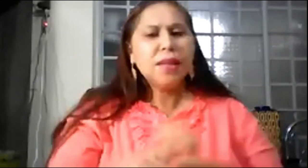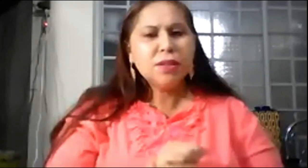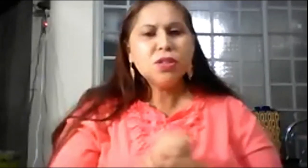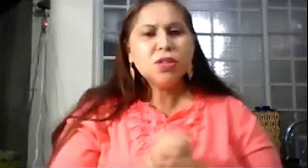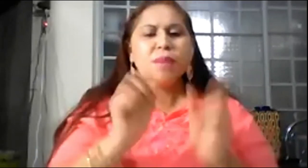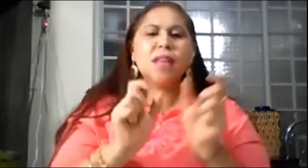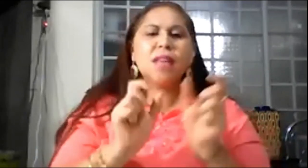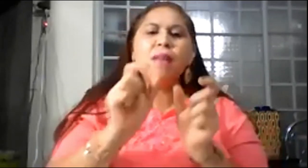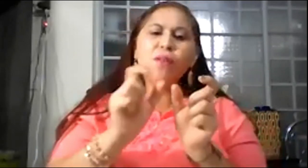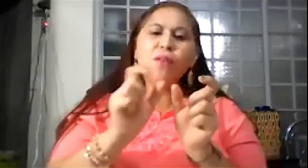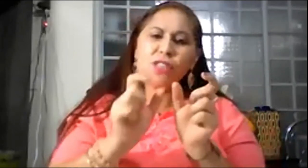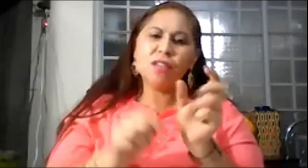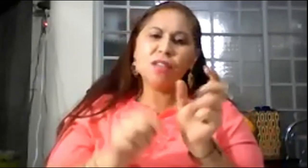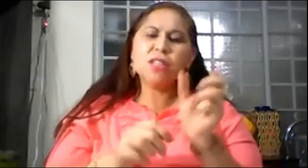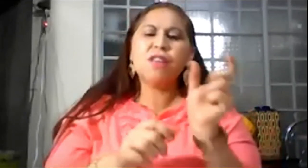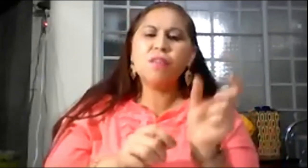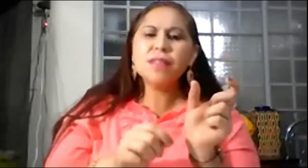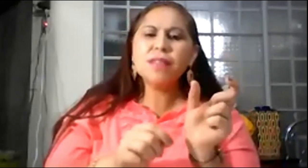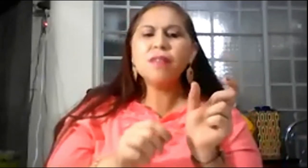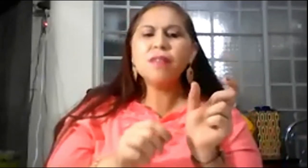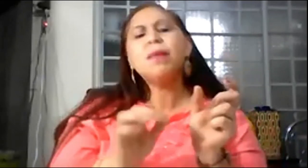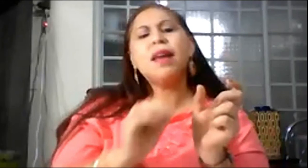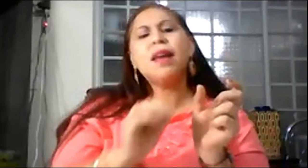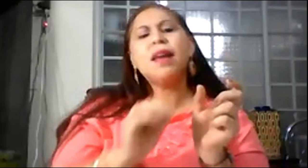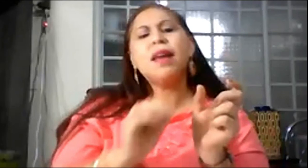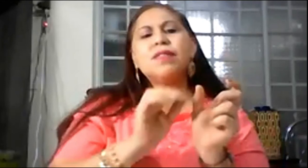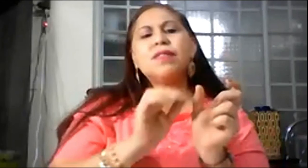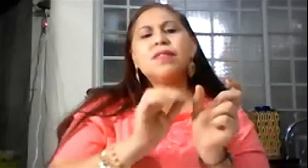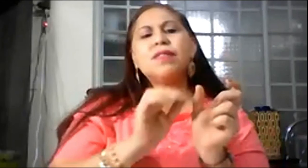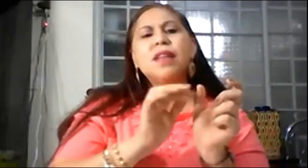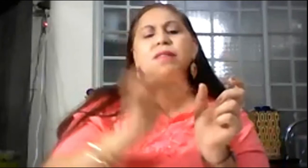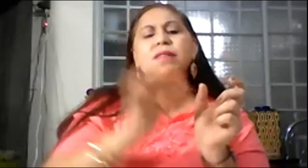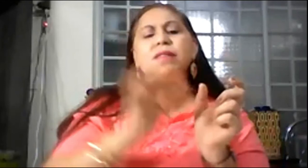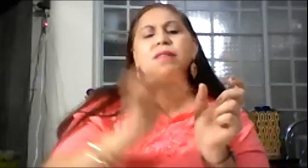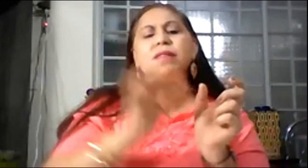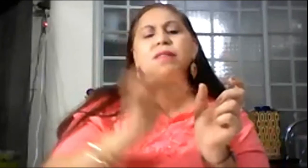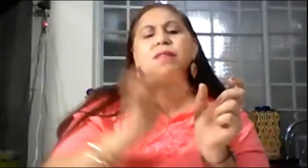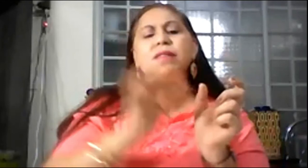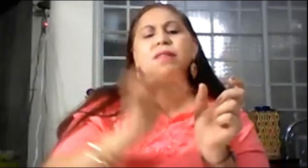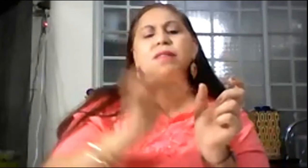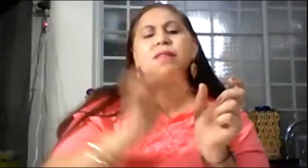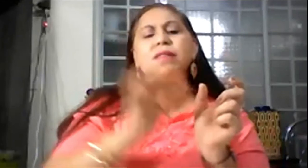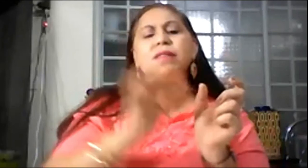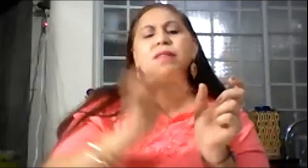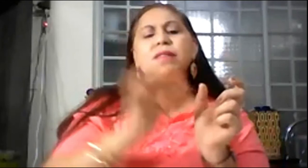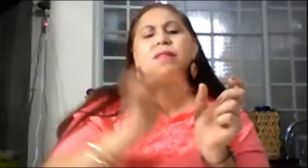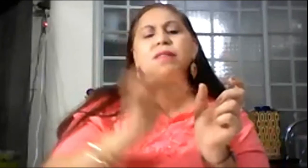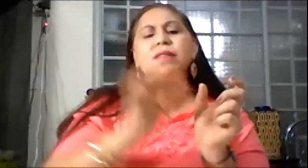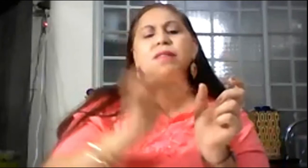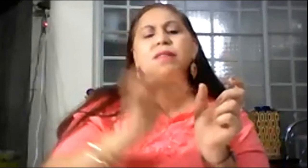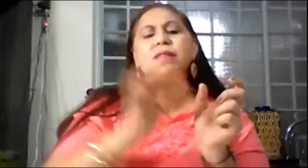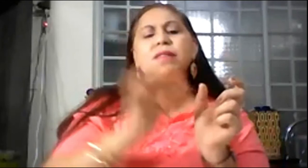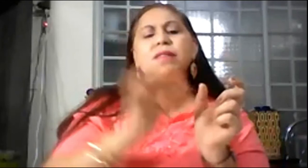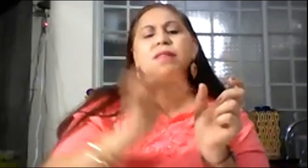Posteriormente, nós estudamos a morfologia, ou seja, a formação de palavras e as palavras derivadas, nós estudamos. E isso,